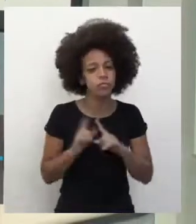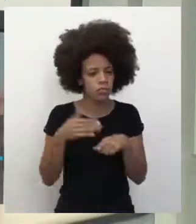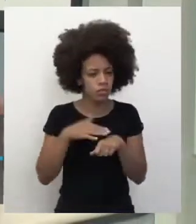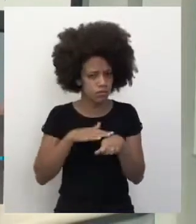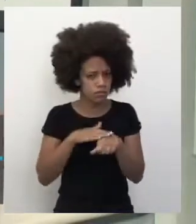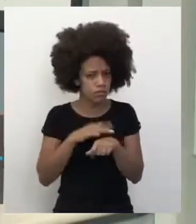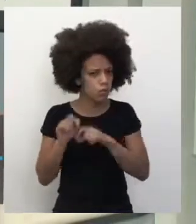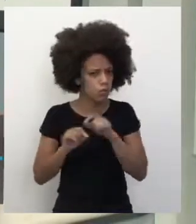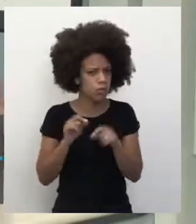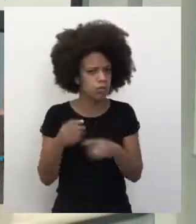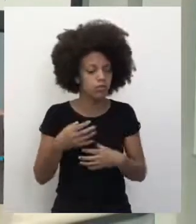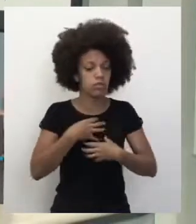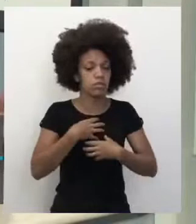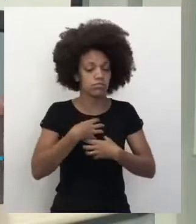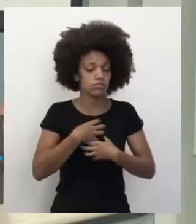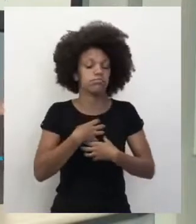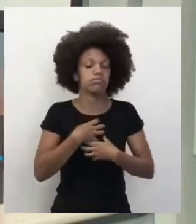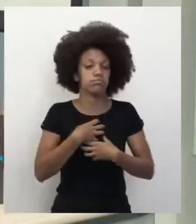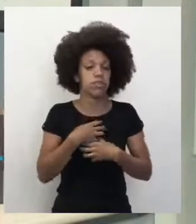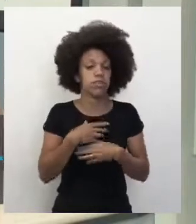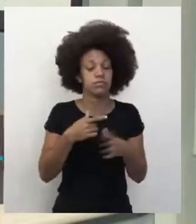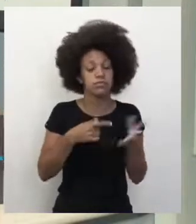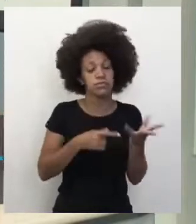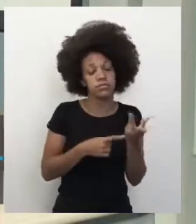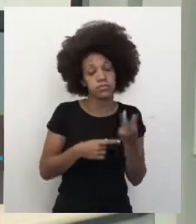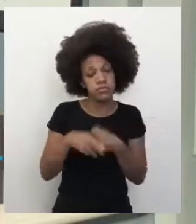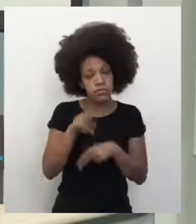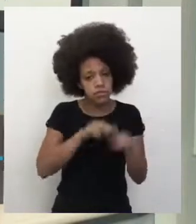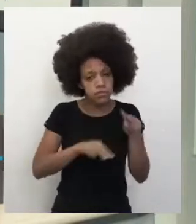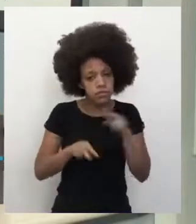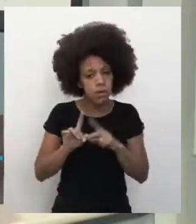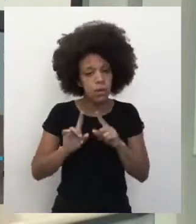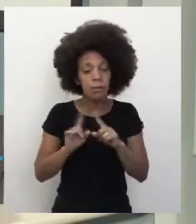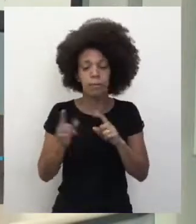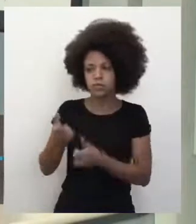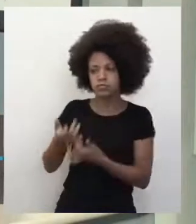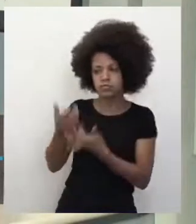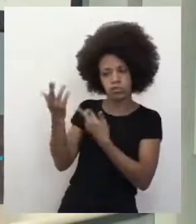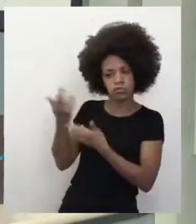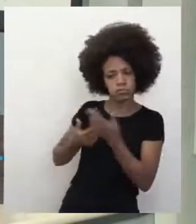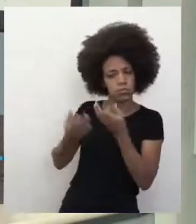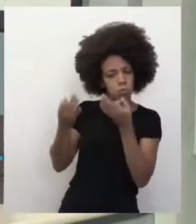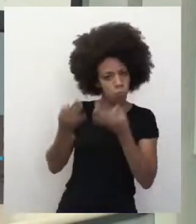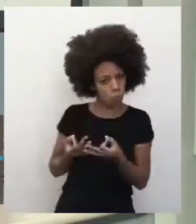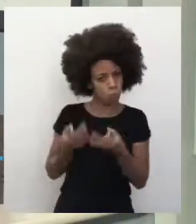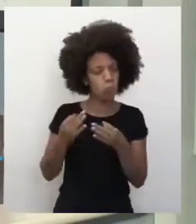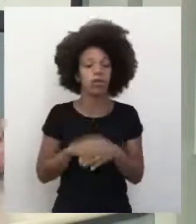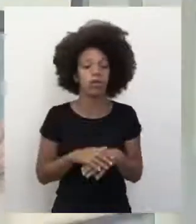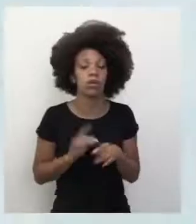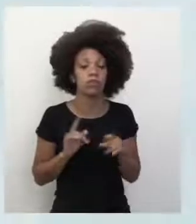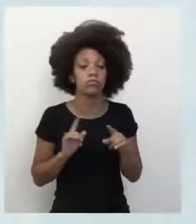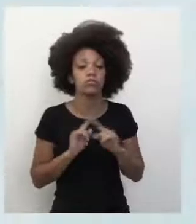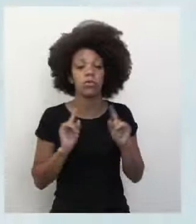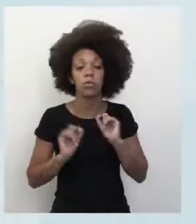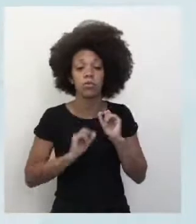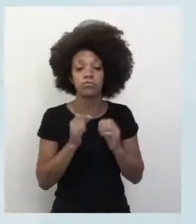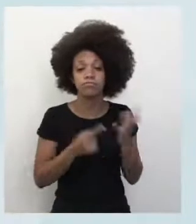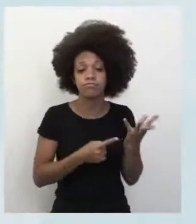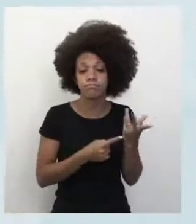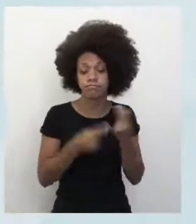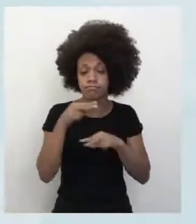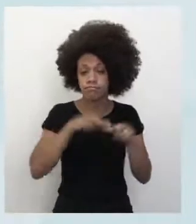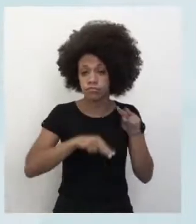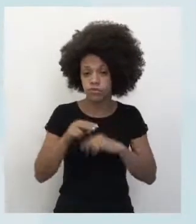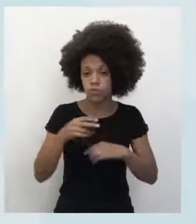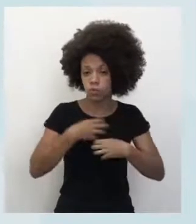o que é estilo nas artes visuais. Mas tudo que foram dito no chat está ok. Então, nas artes visuais, o estilo é o que permite